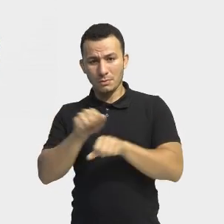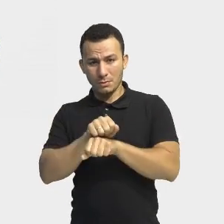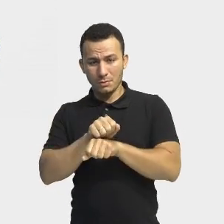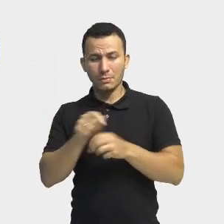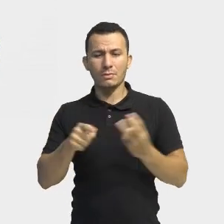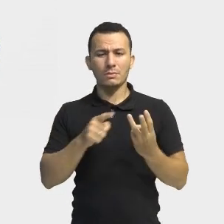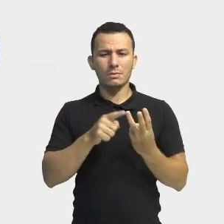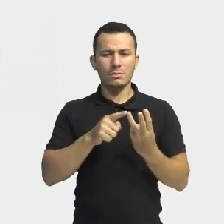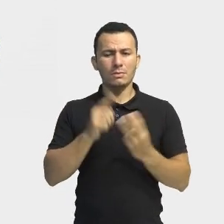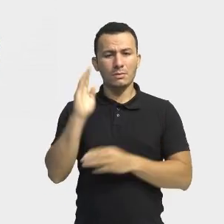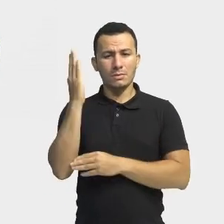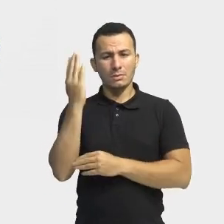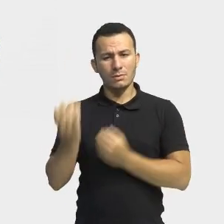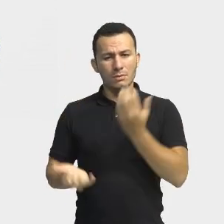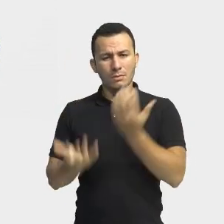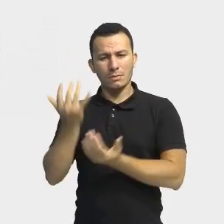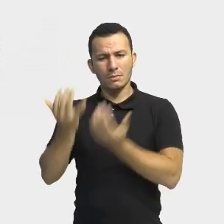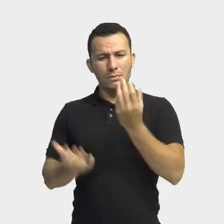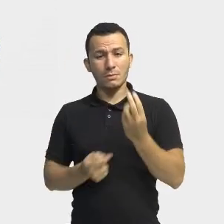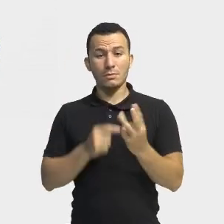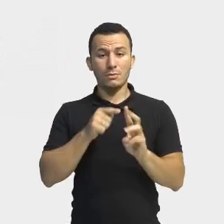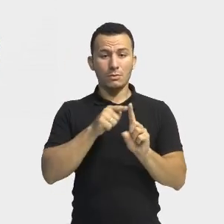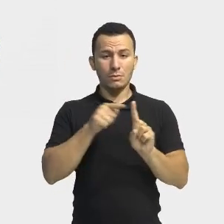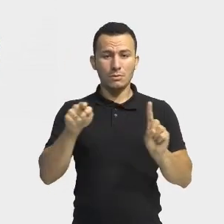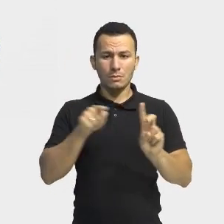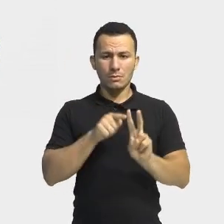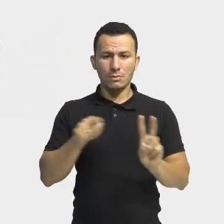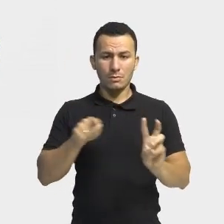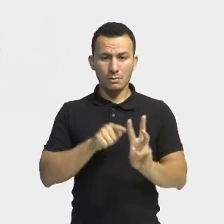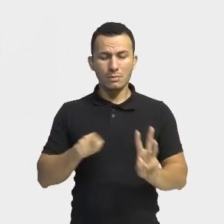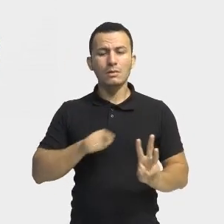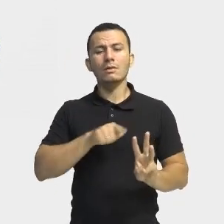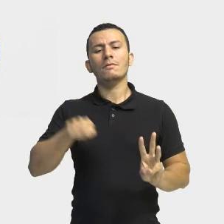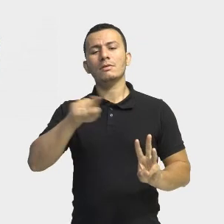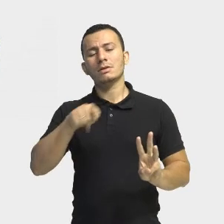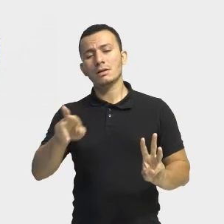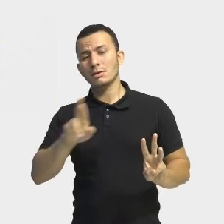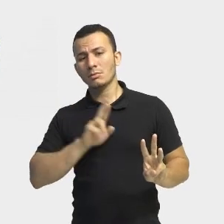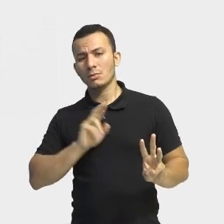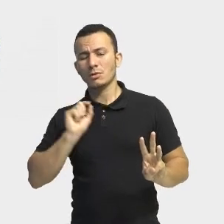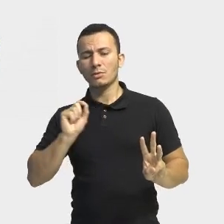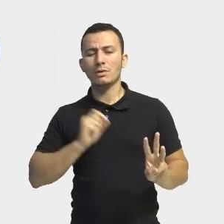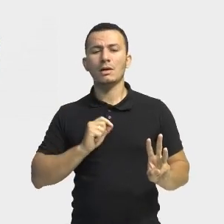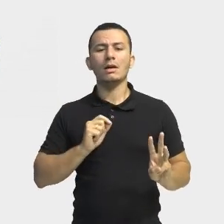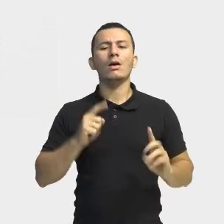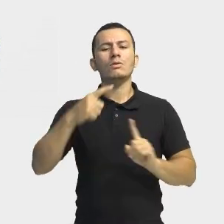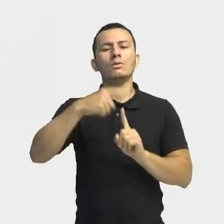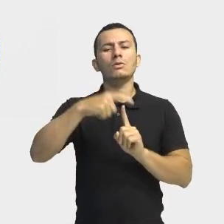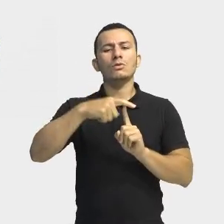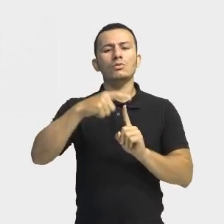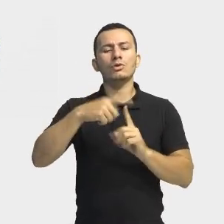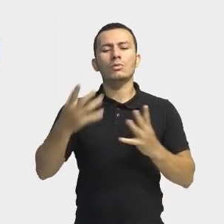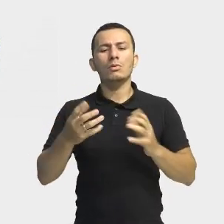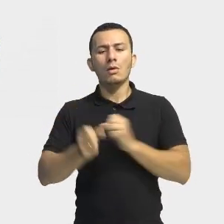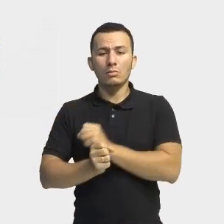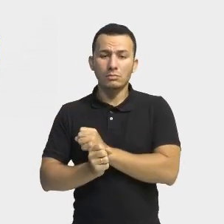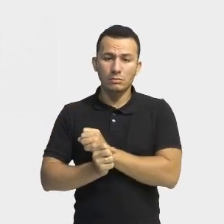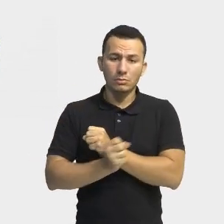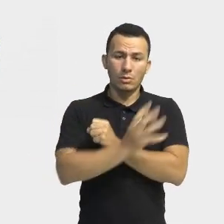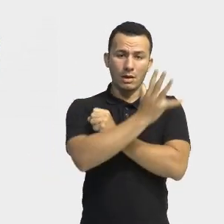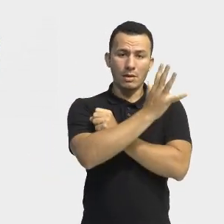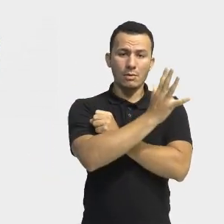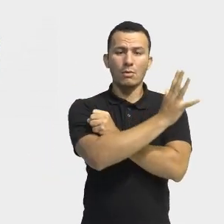da madeira. O que vocês têm que fazer? Coloque aí do lado de cada um deles o tipo de processo, se é exotérmico, se